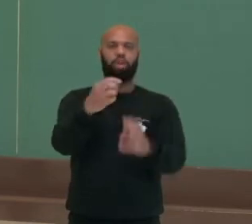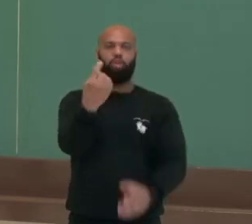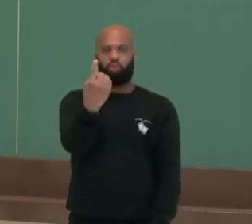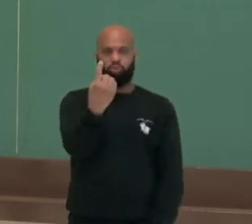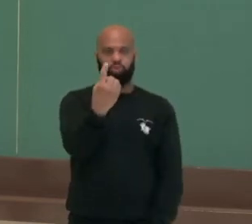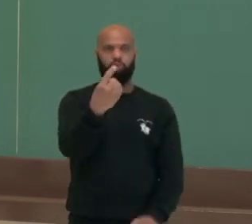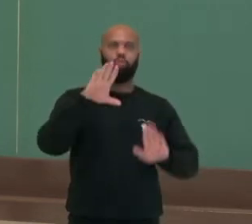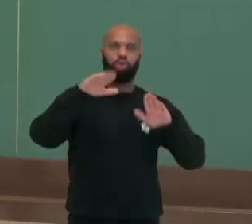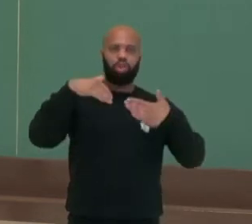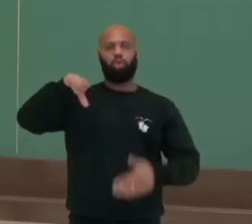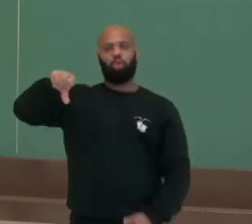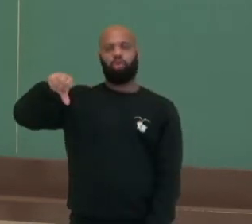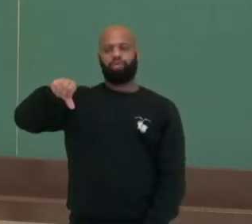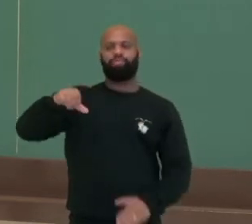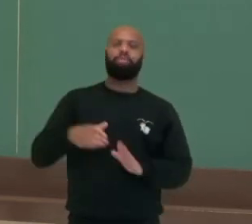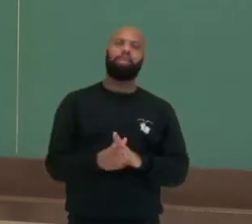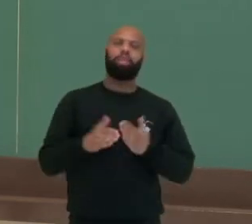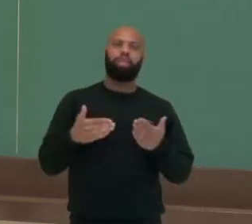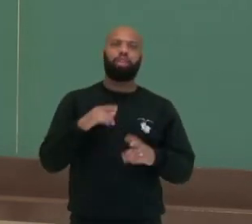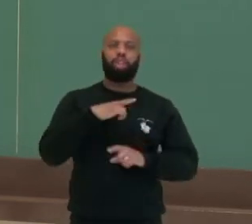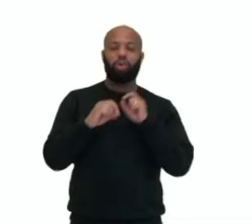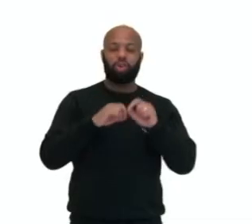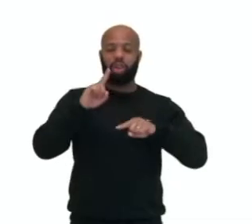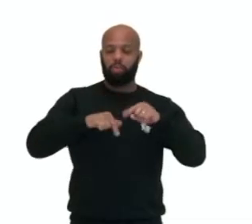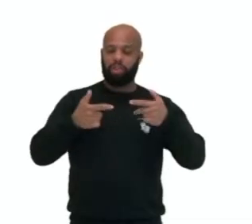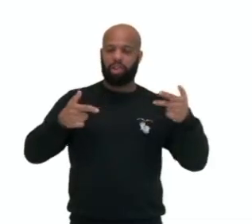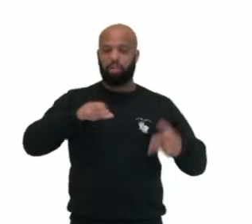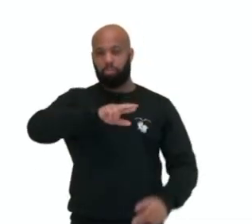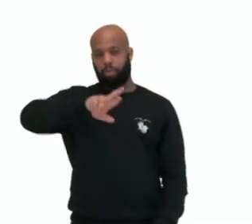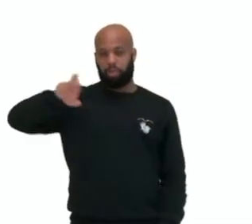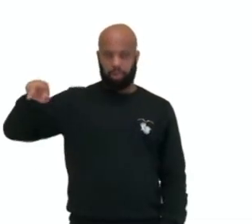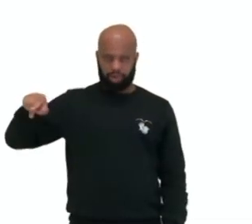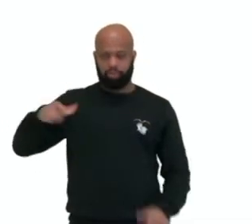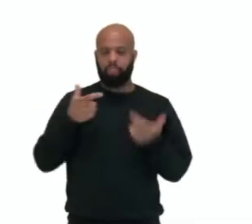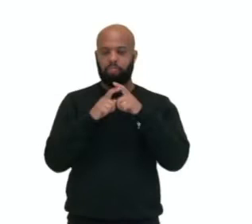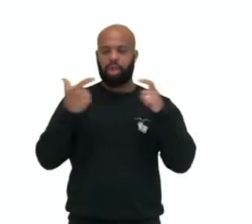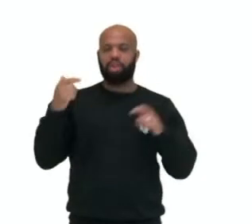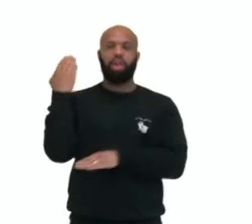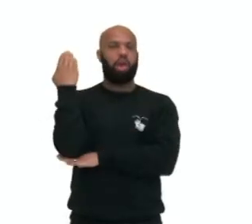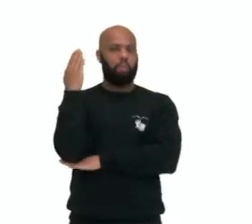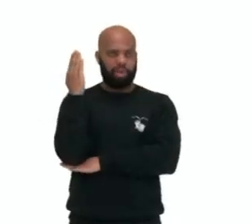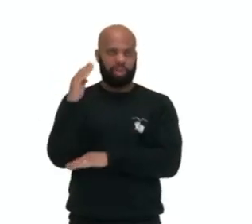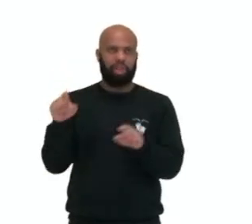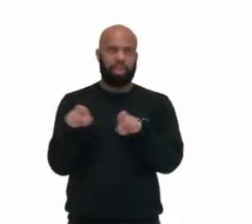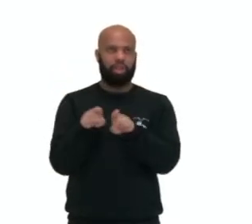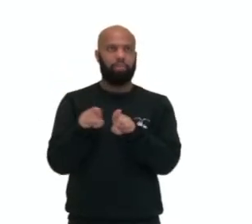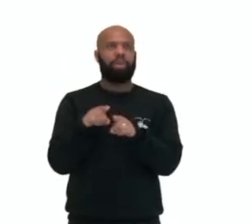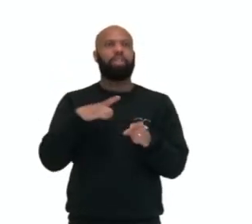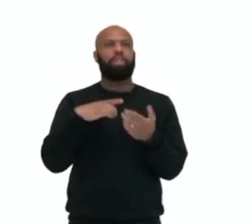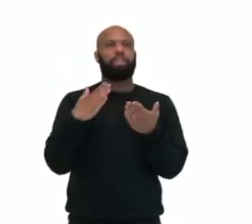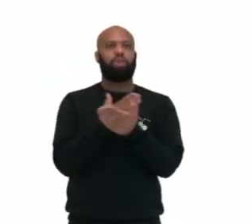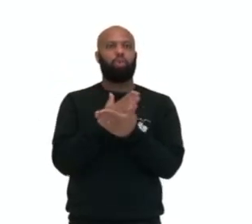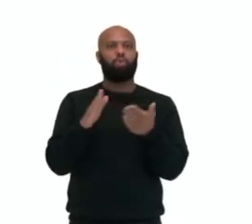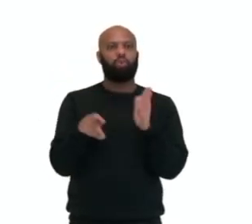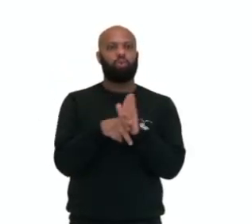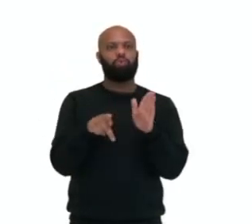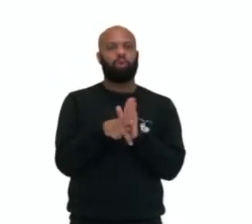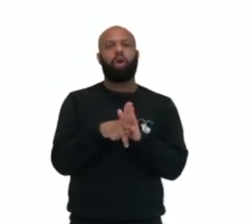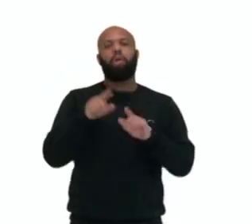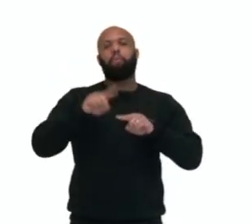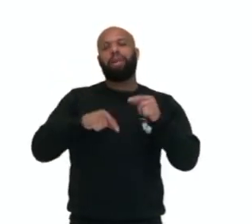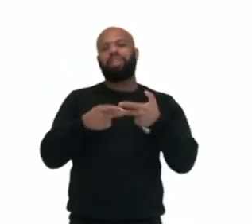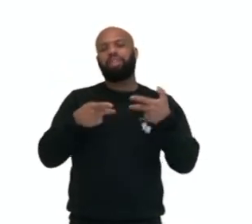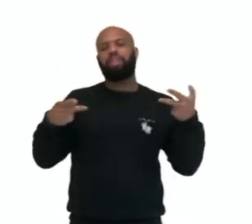são compostas por metal, resina plástica ou madeira e não devem ter qualquer defeito nelas. Em termos